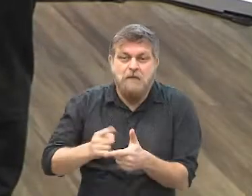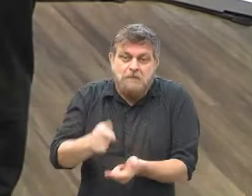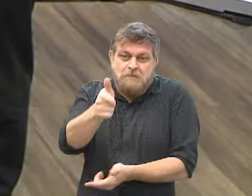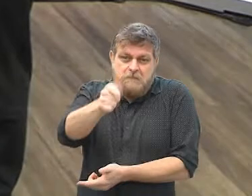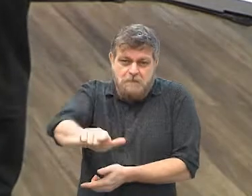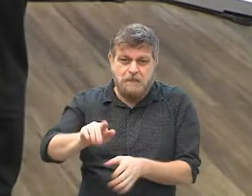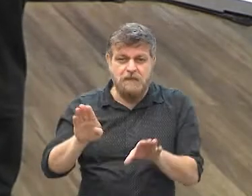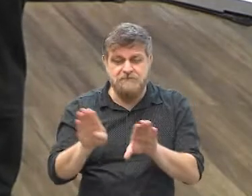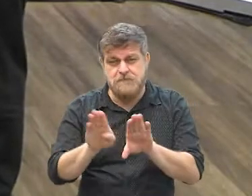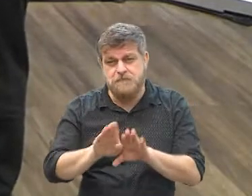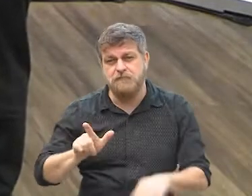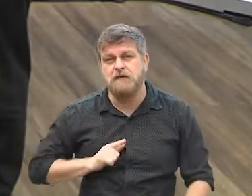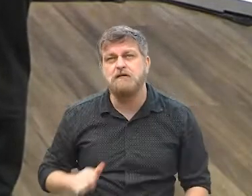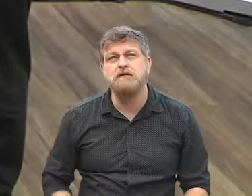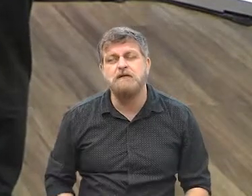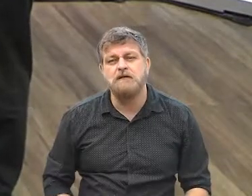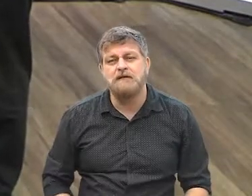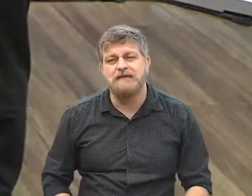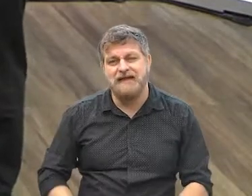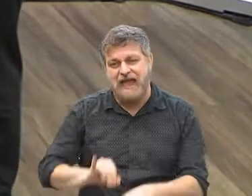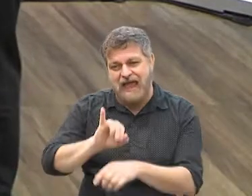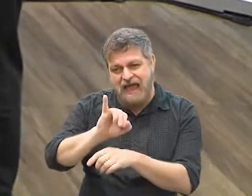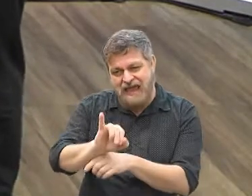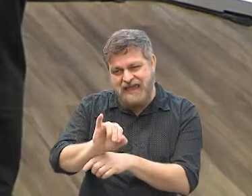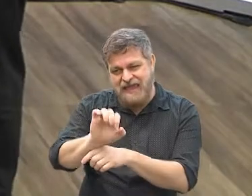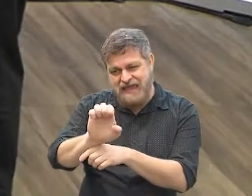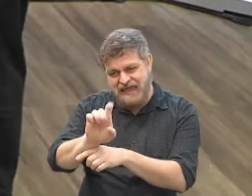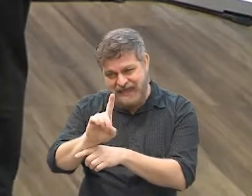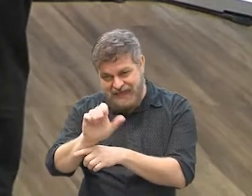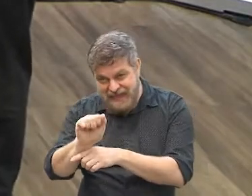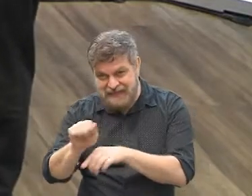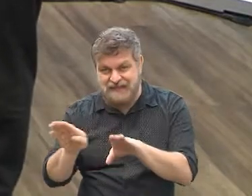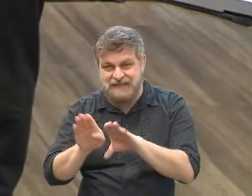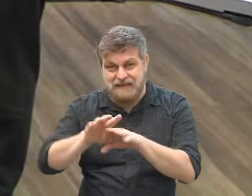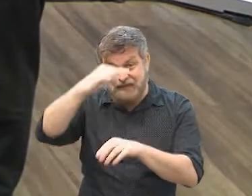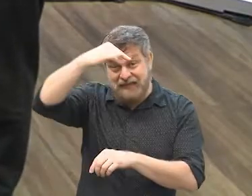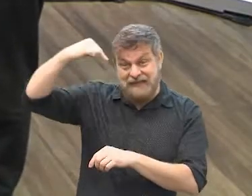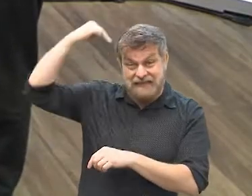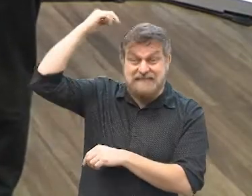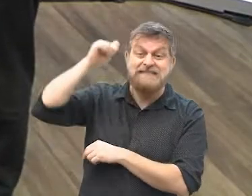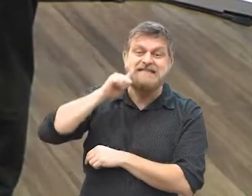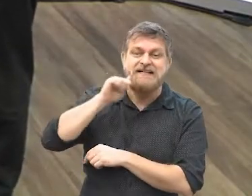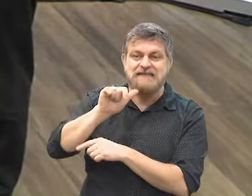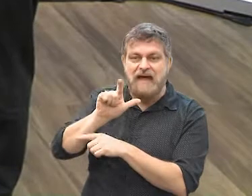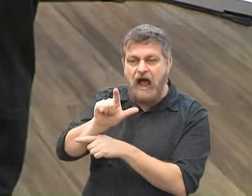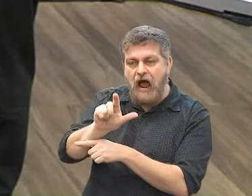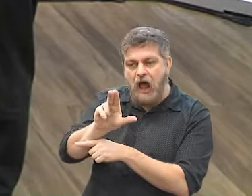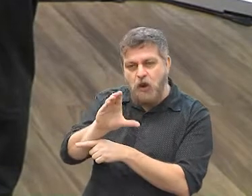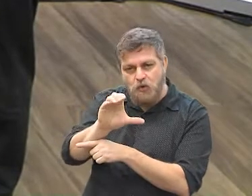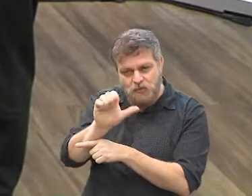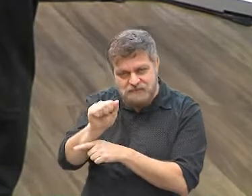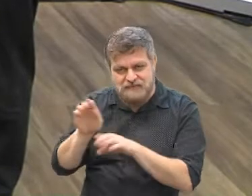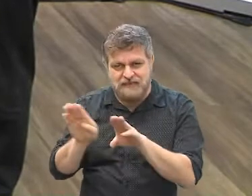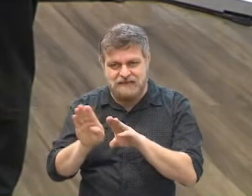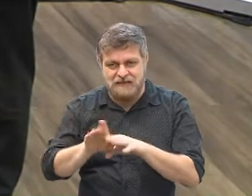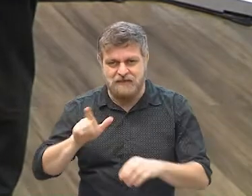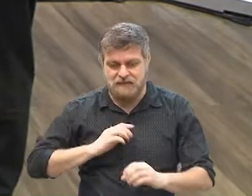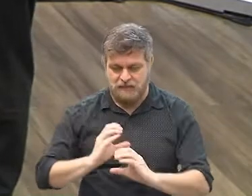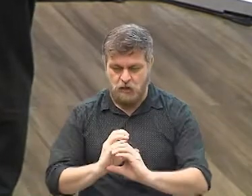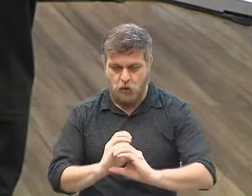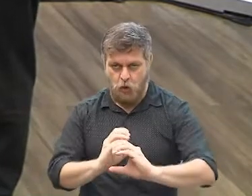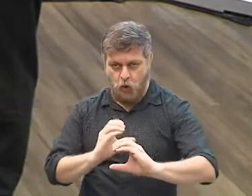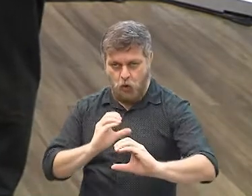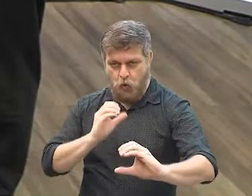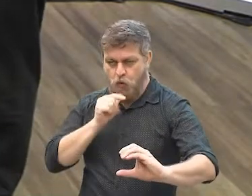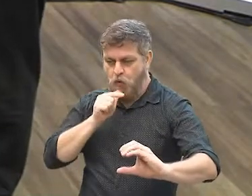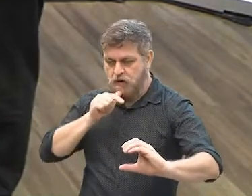no Jardim Ieda, Santa Lúcia, Vila Palácios, a prefeitura executou lá a canalização do córrego do